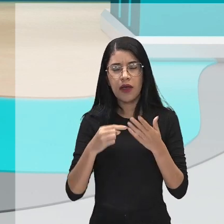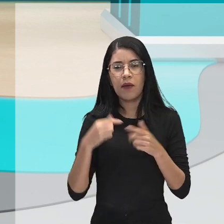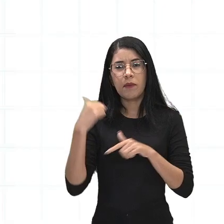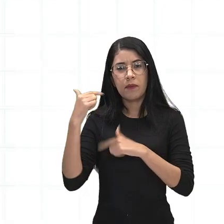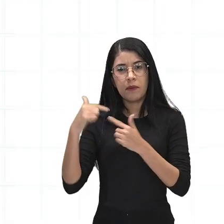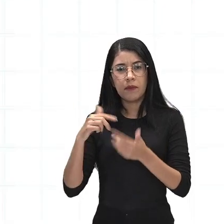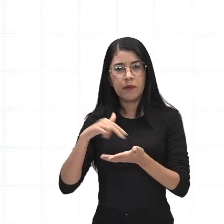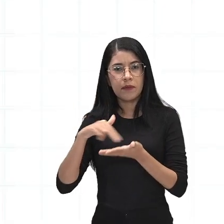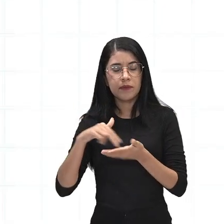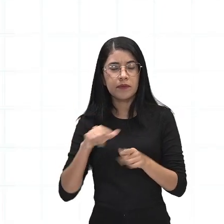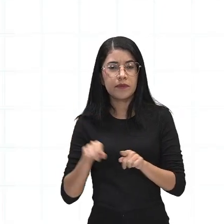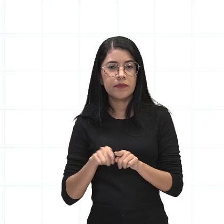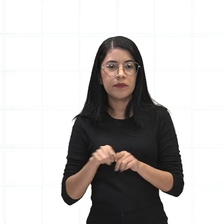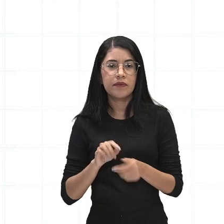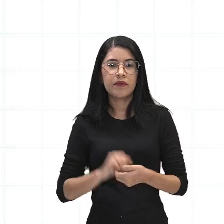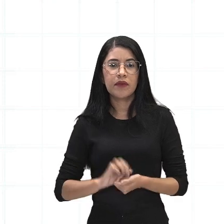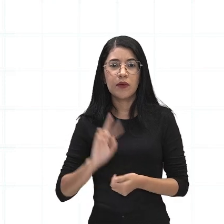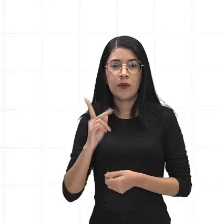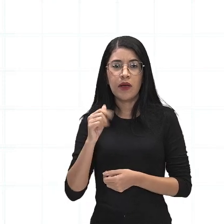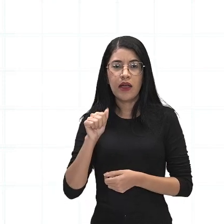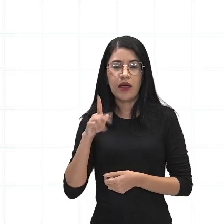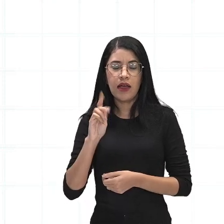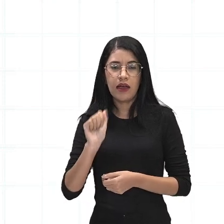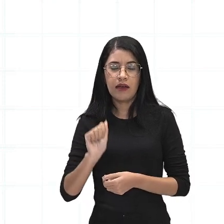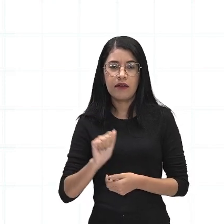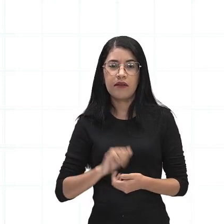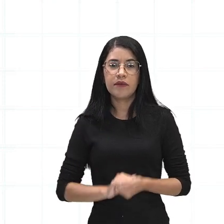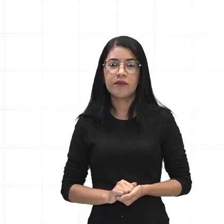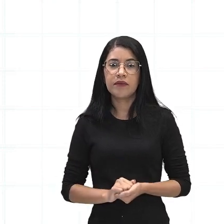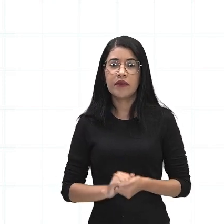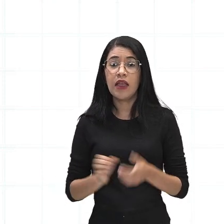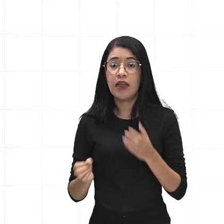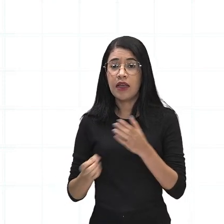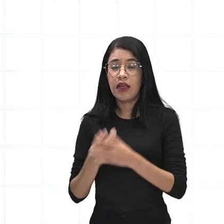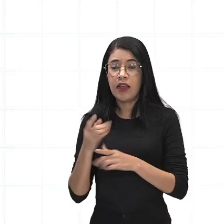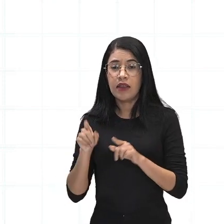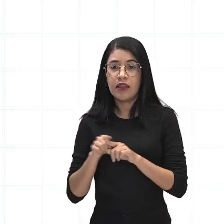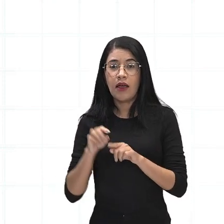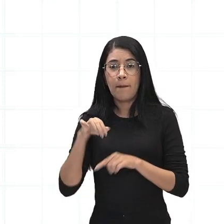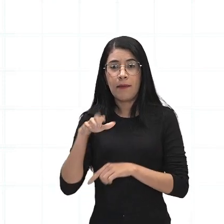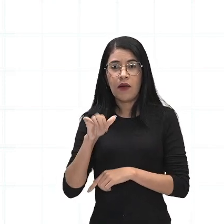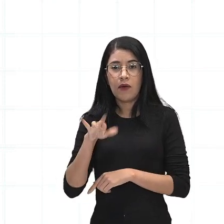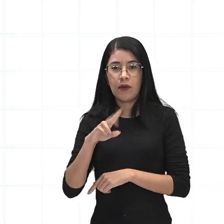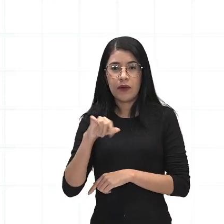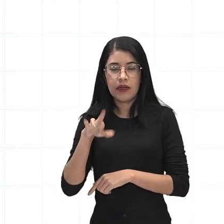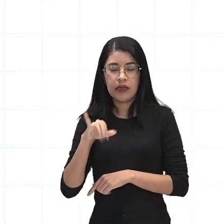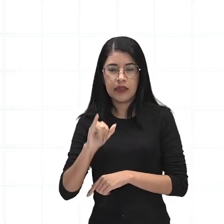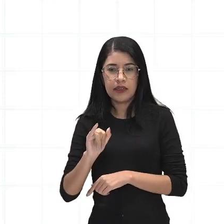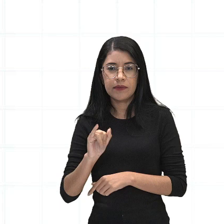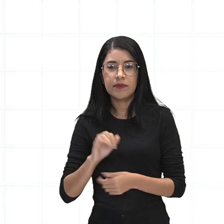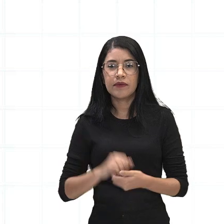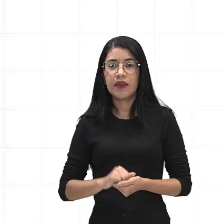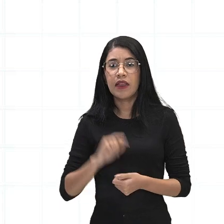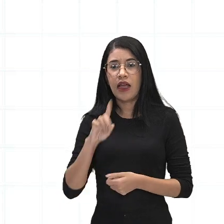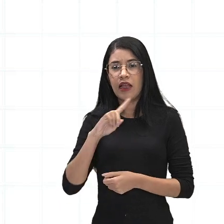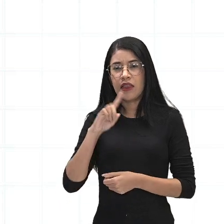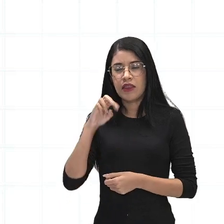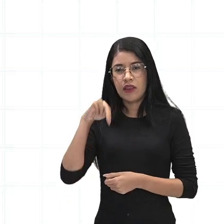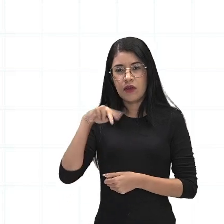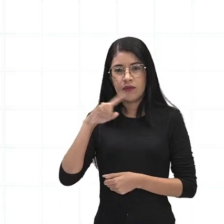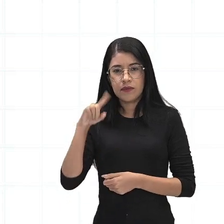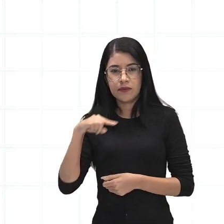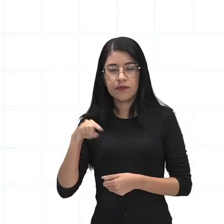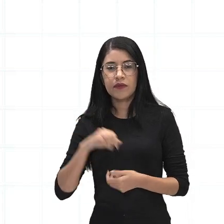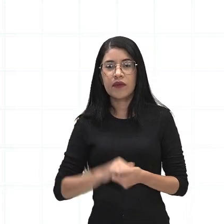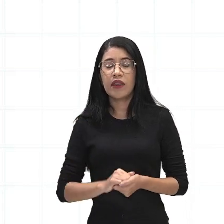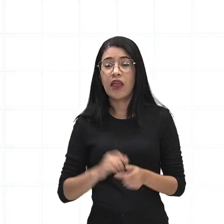tradicionais. Aí nós temos o haka, originário dos povos de Maori da Nova Zelândia, certo? O haka é